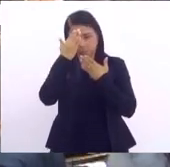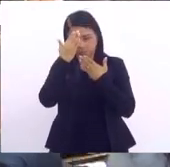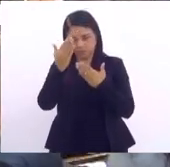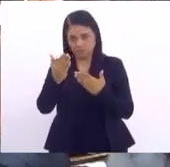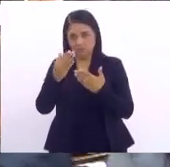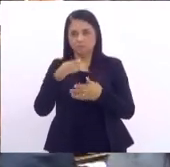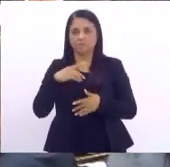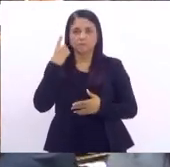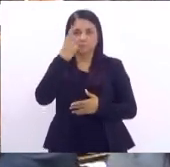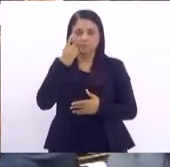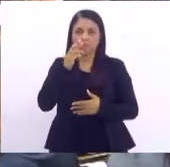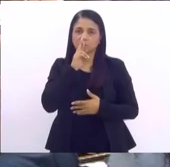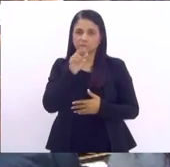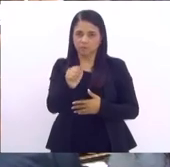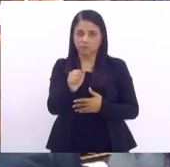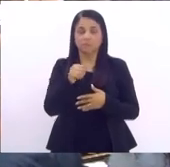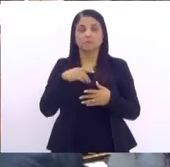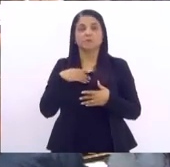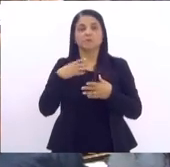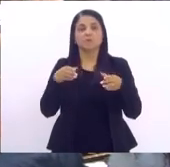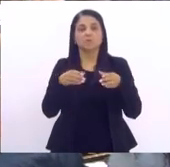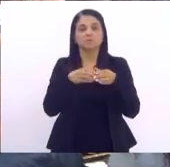Minas e Energia, deputado Tiago Rangel.